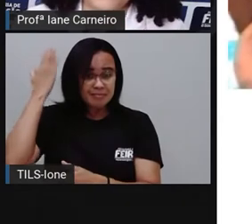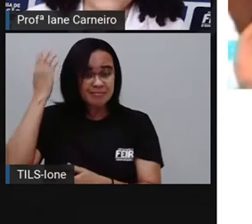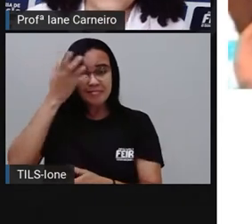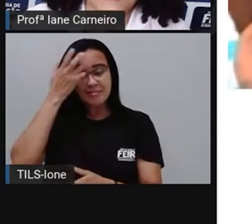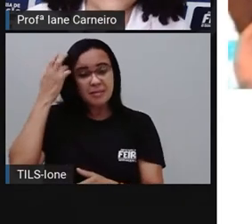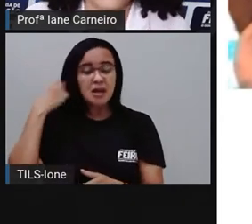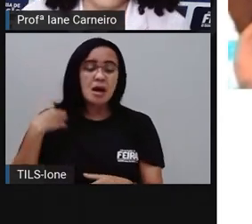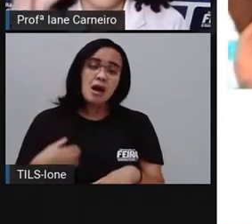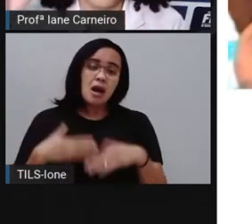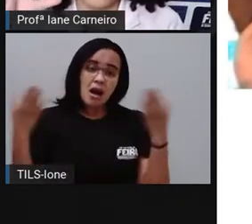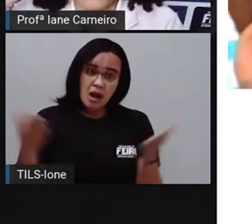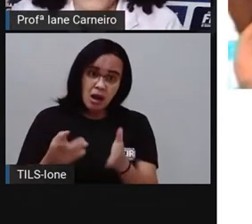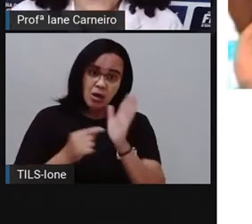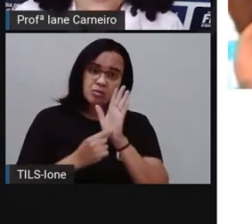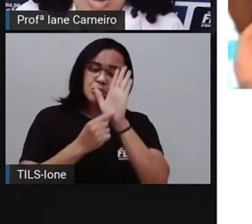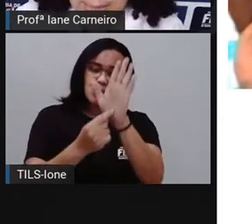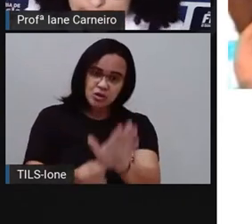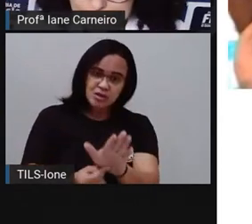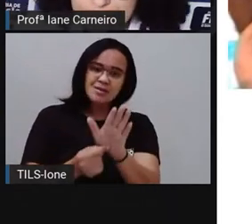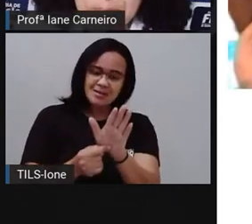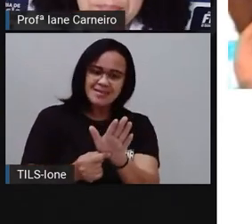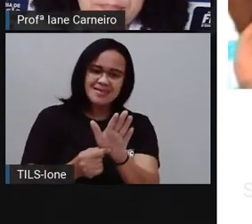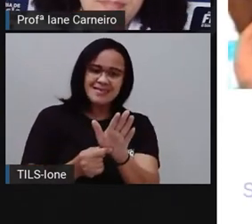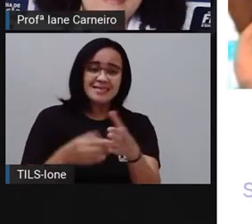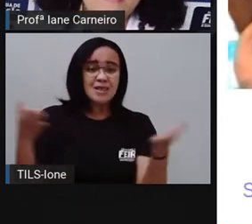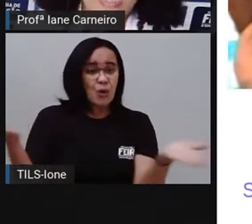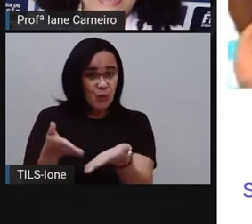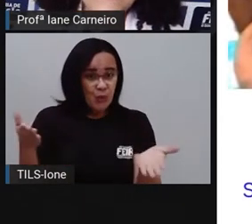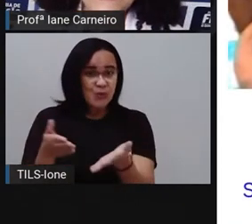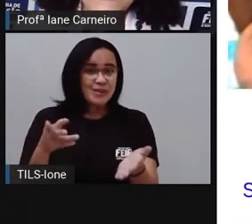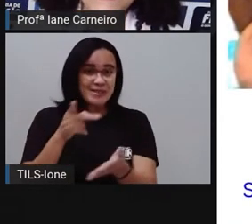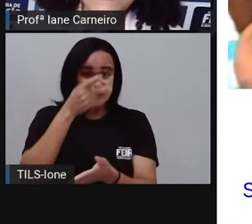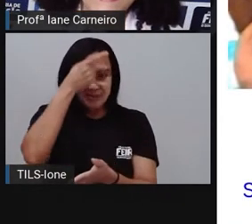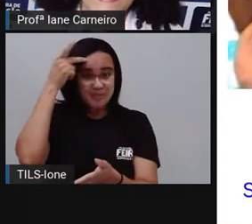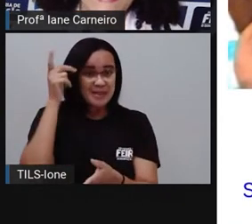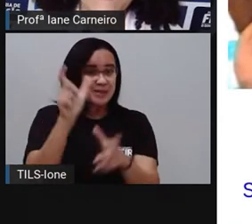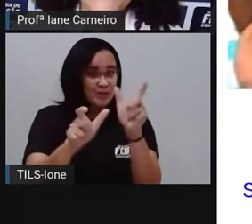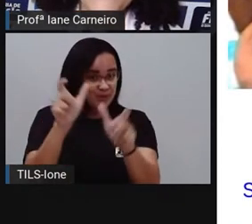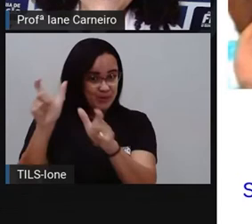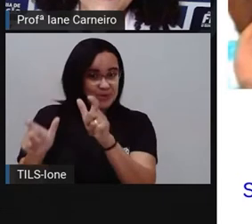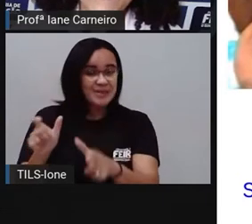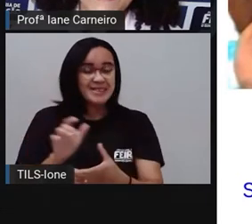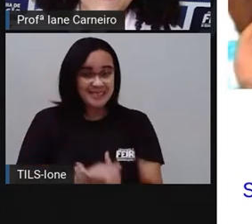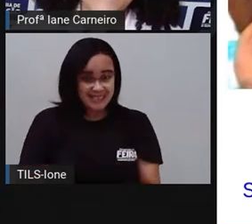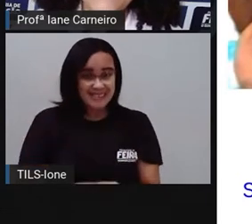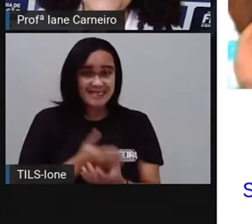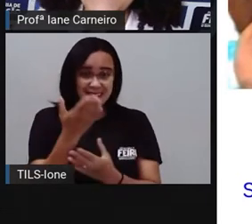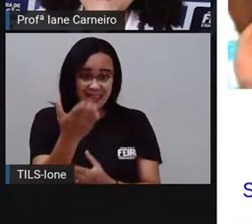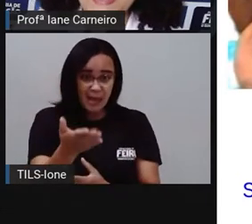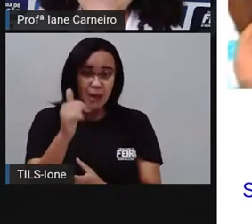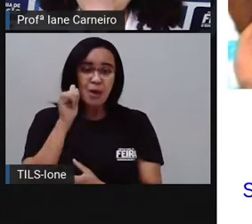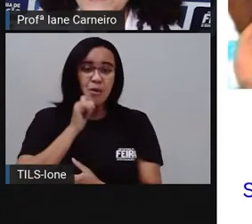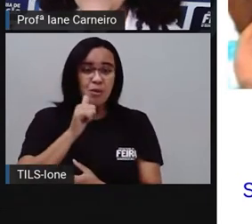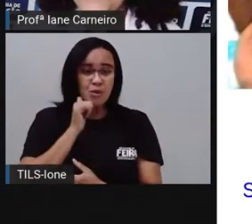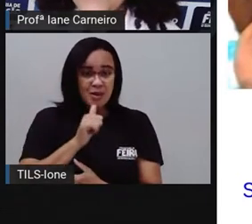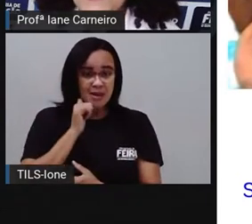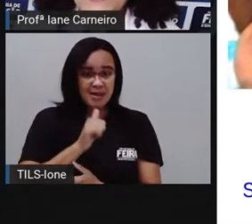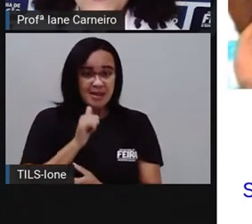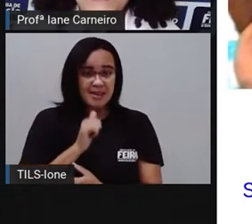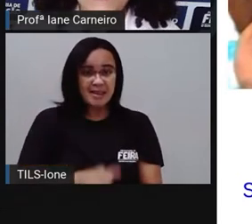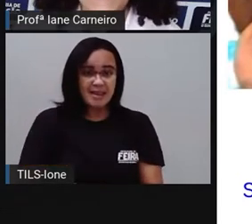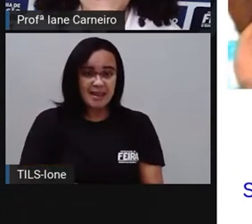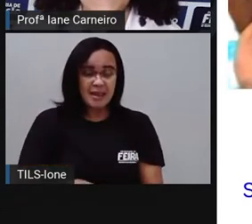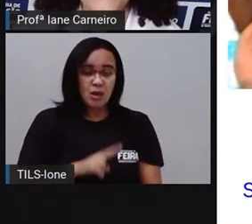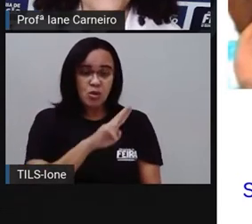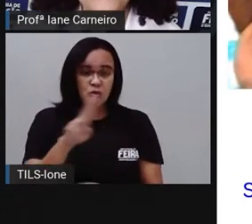algumas personalidades um pouco mais atuais, né? Essa aqui é a dona Crispina, né, dos